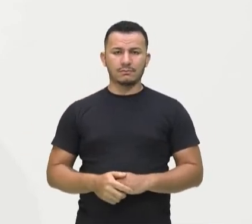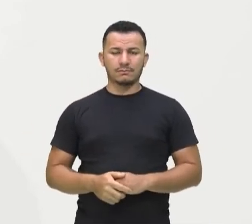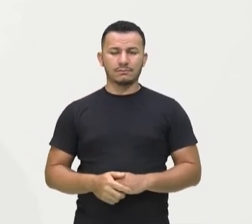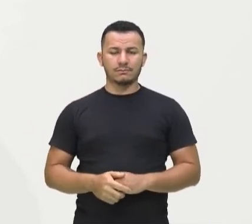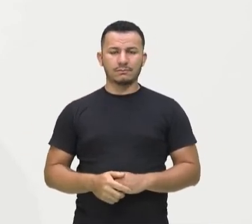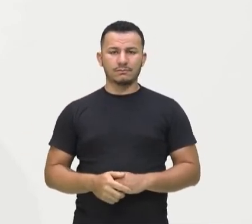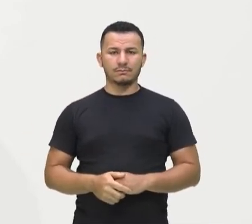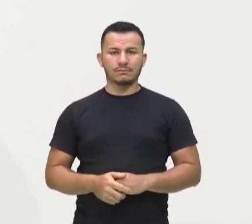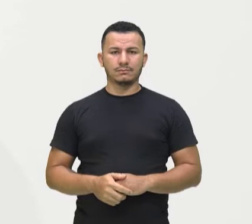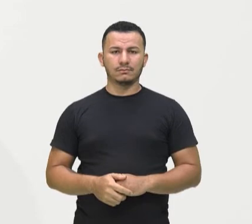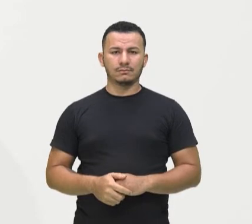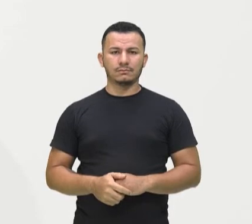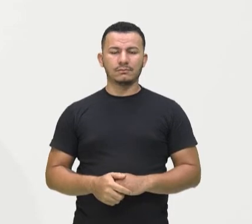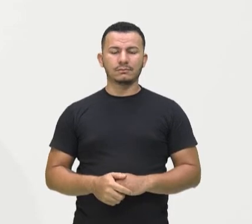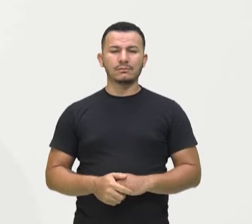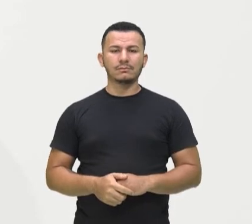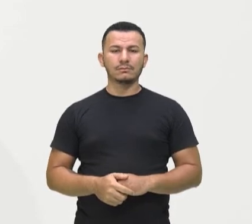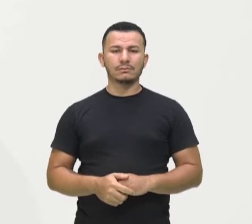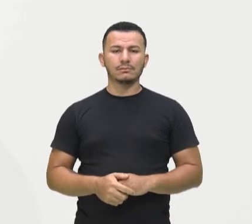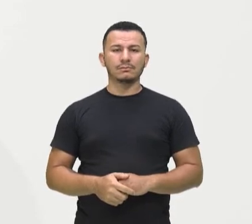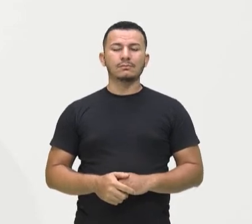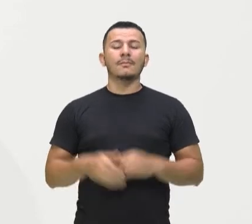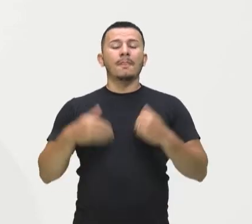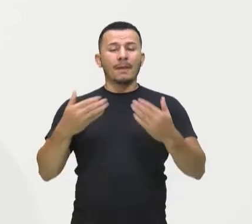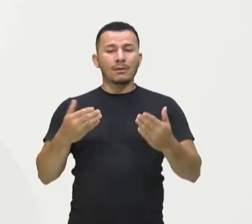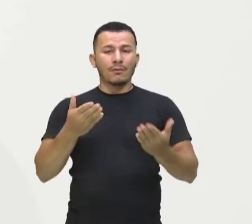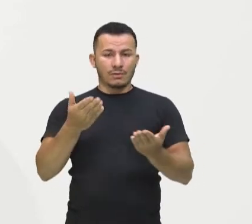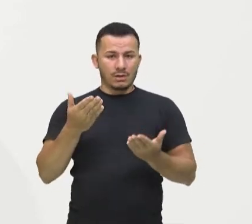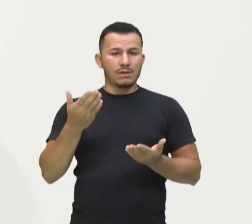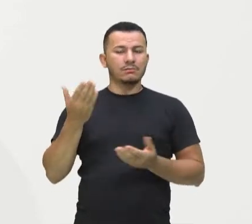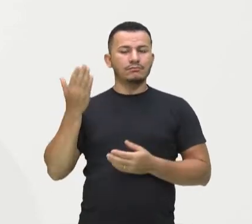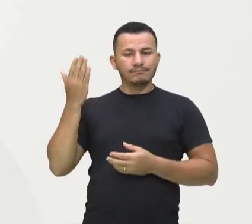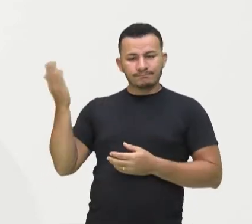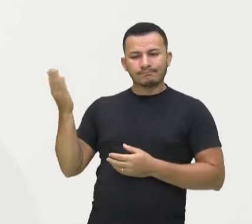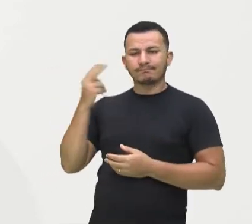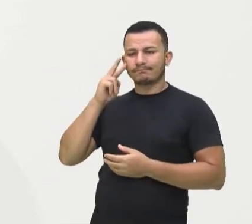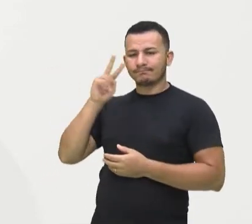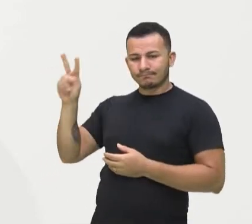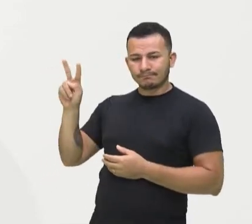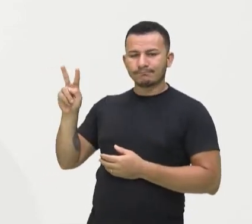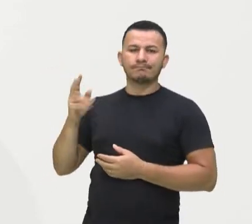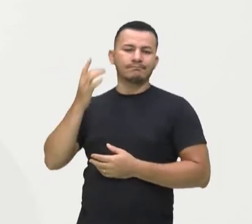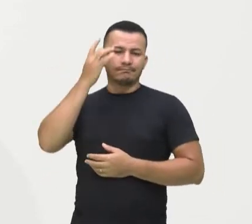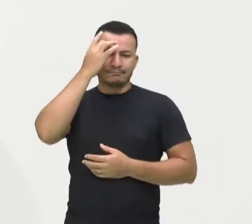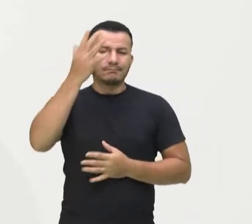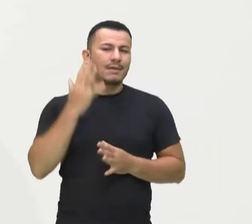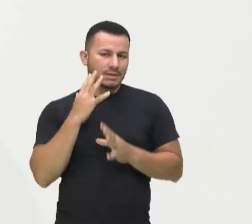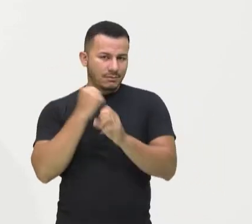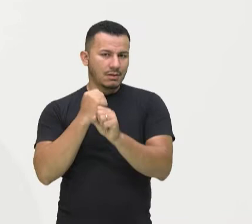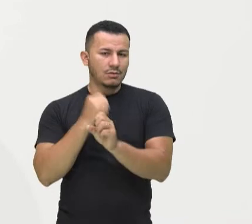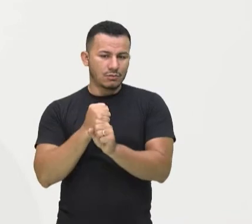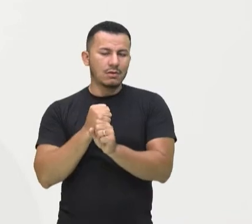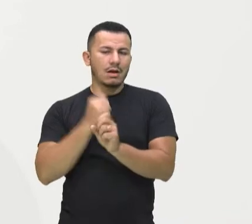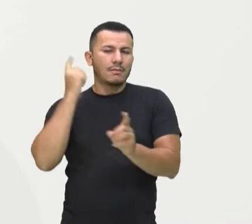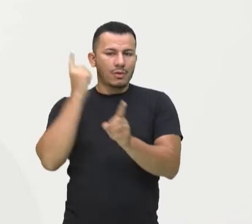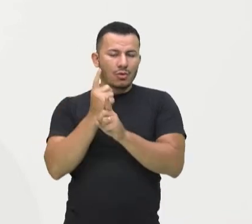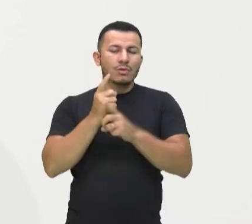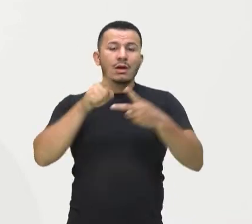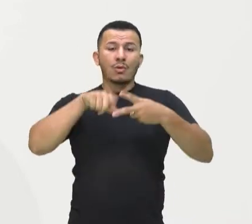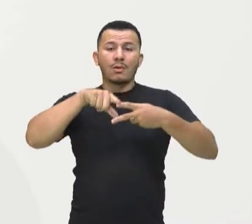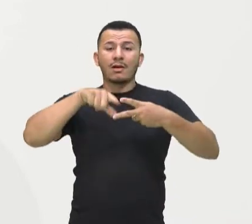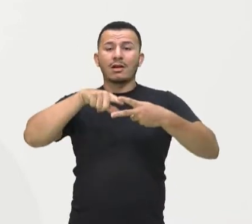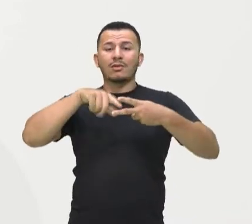90 graus. Sabendo disso, olha só, fica fácil para a gente saber o valor do